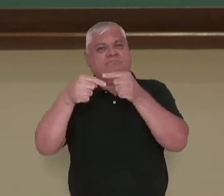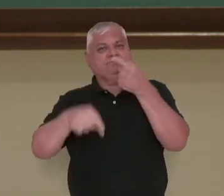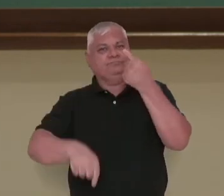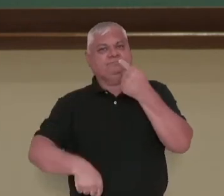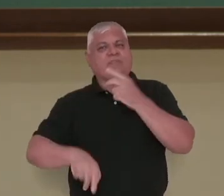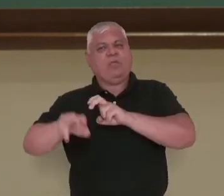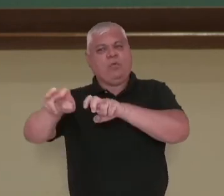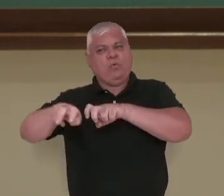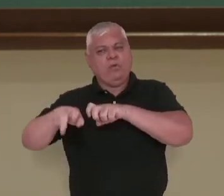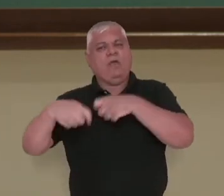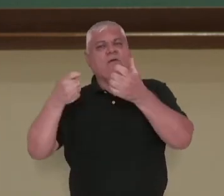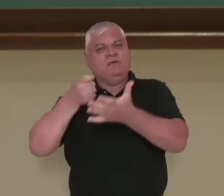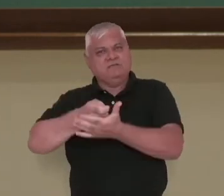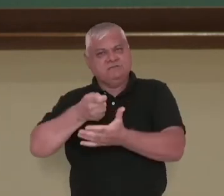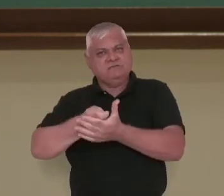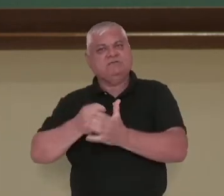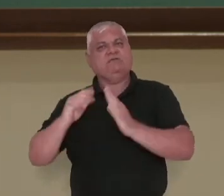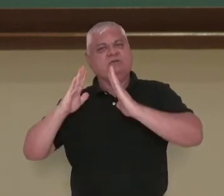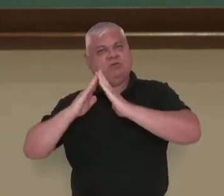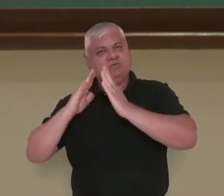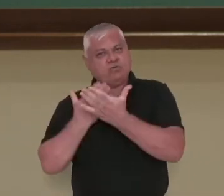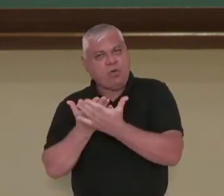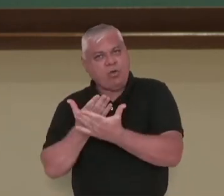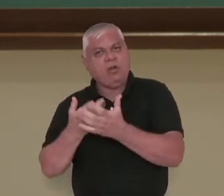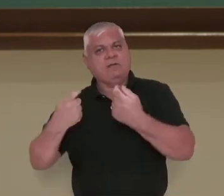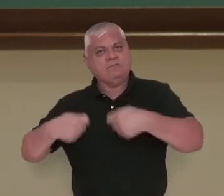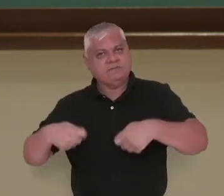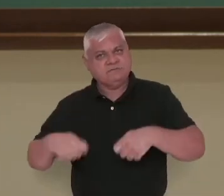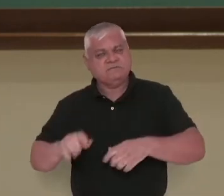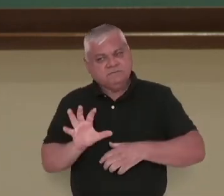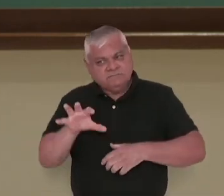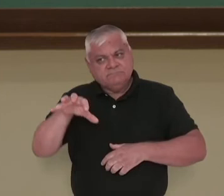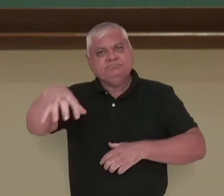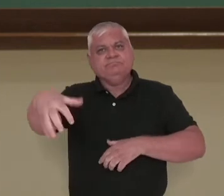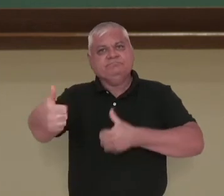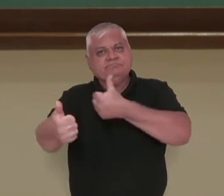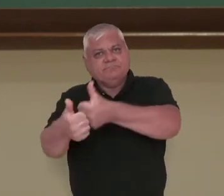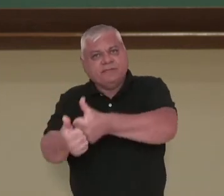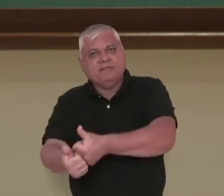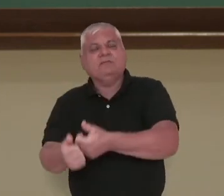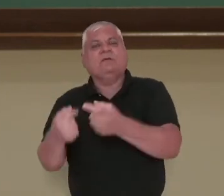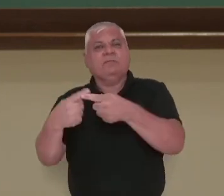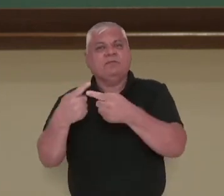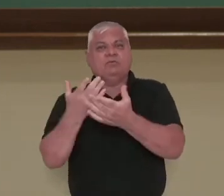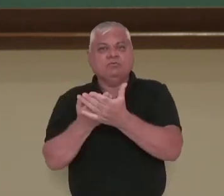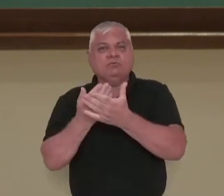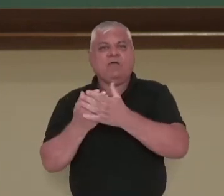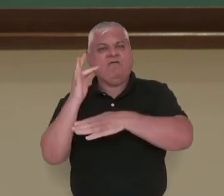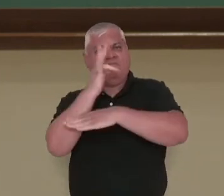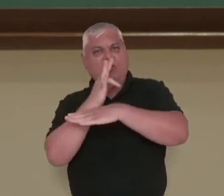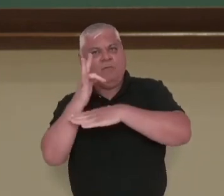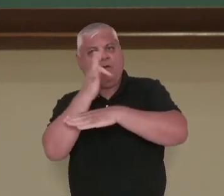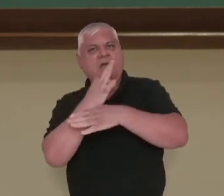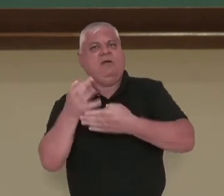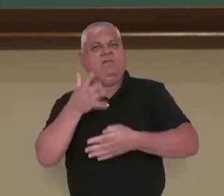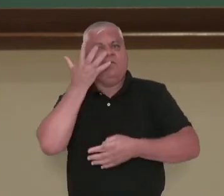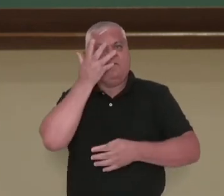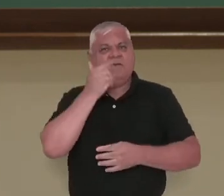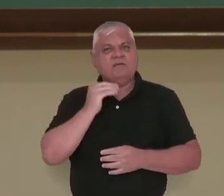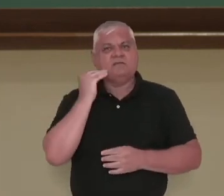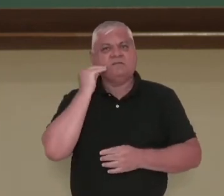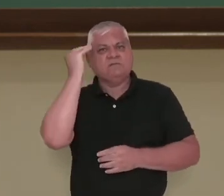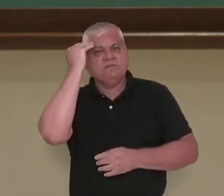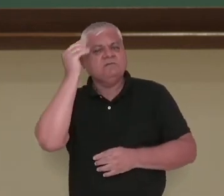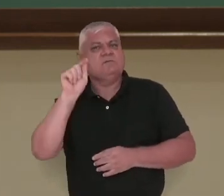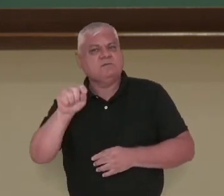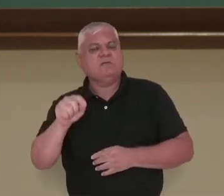que exige a frequência ao ambiente de escolarização formal, né, por parte das crianças e dos adolescentes, de acordo